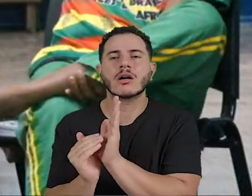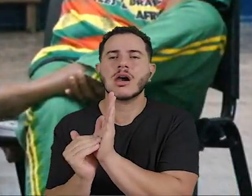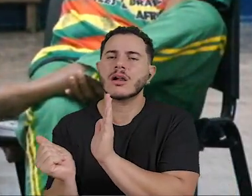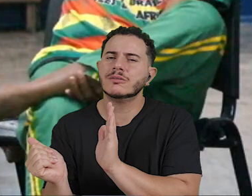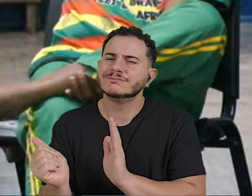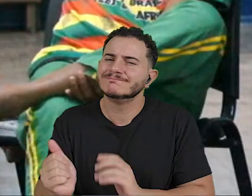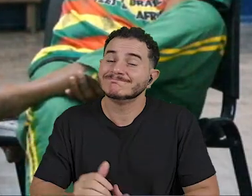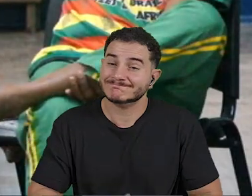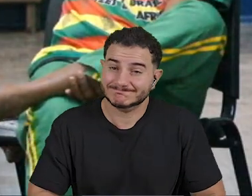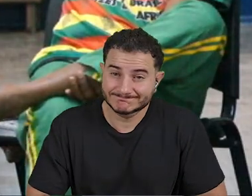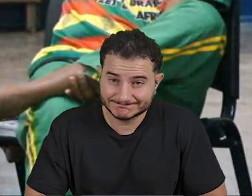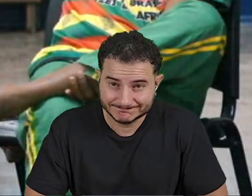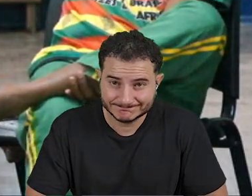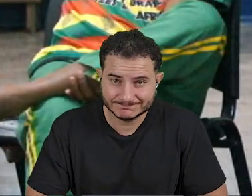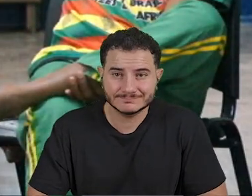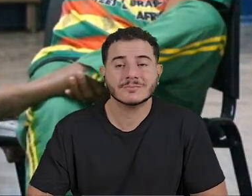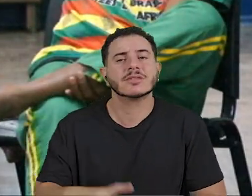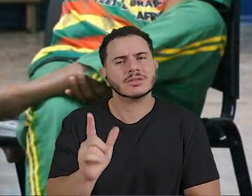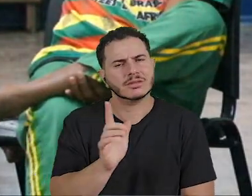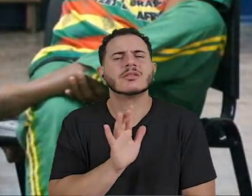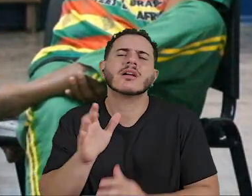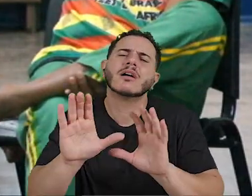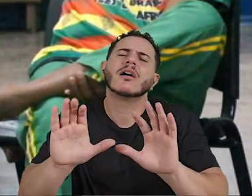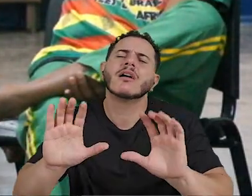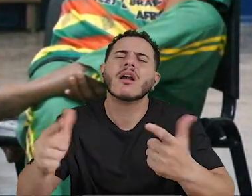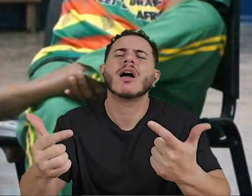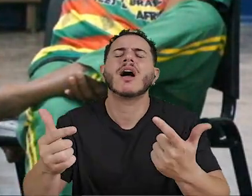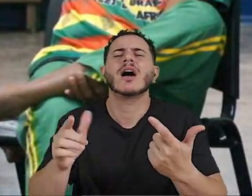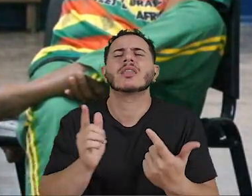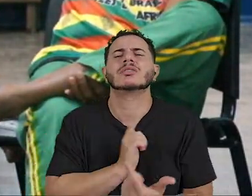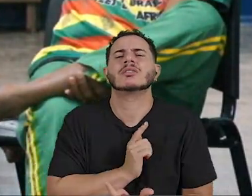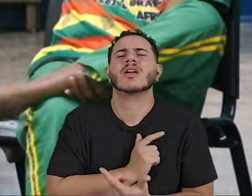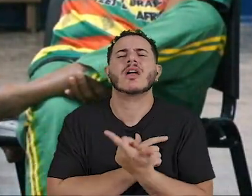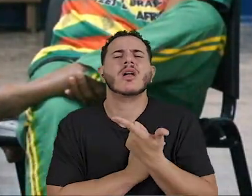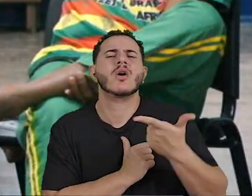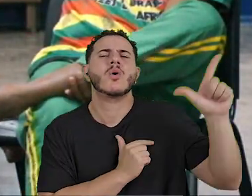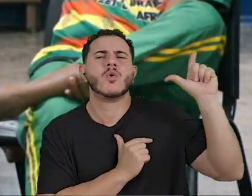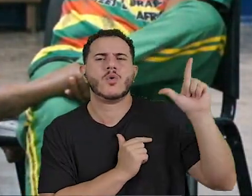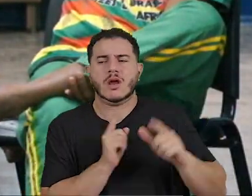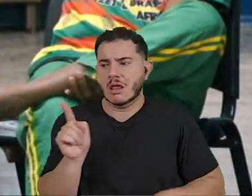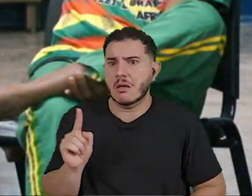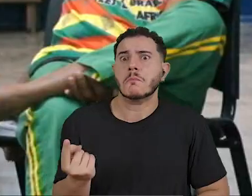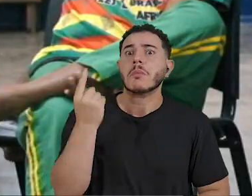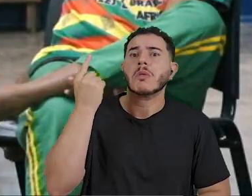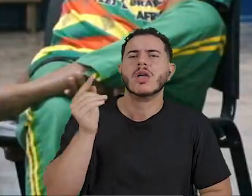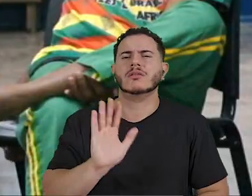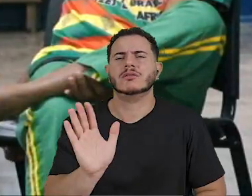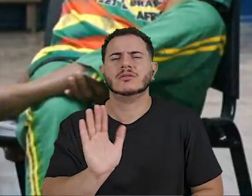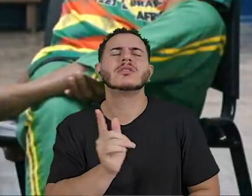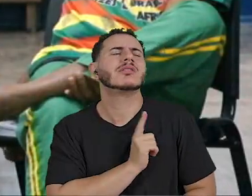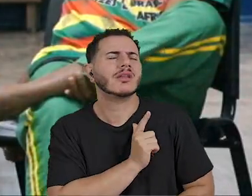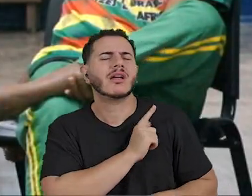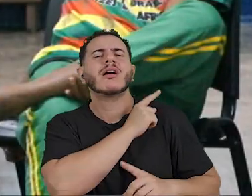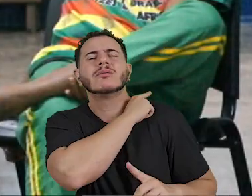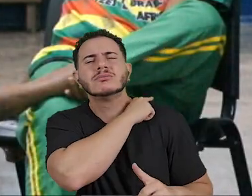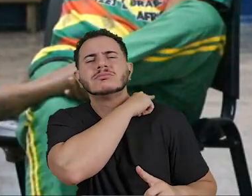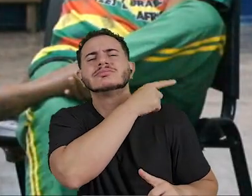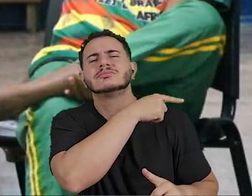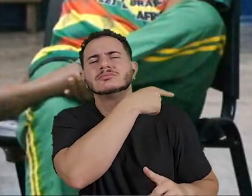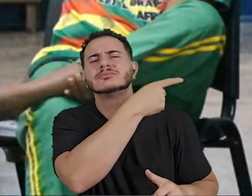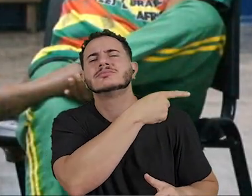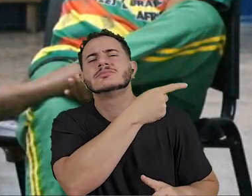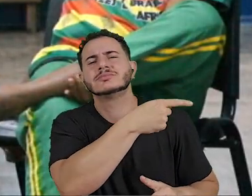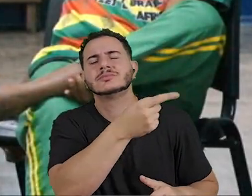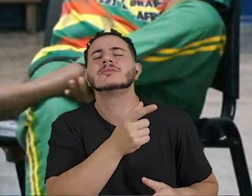tem pessoas que vieram antes de nós. Um prédio não começa pelo primeiro, pelo segundo, pelo terceiro